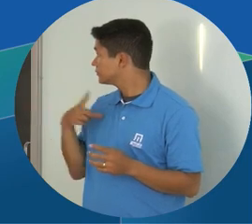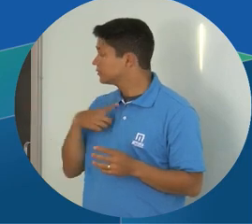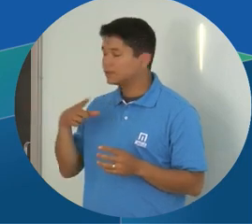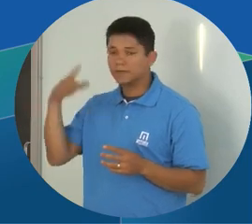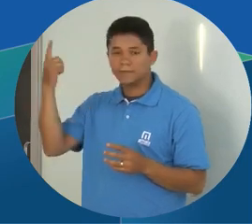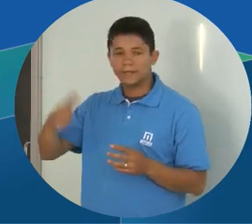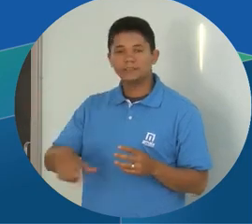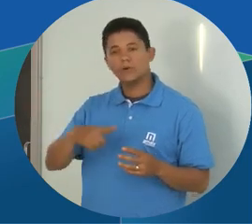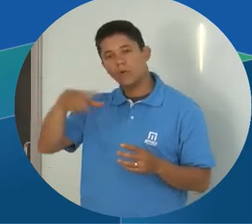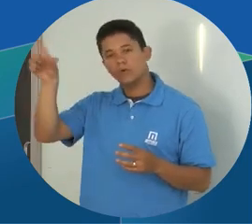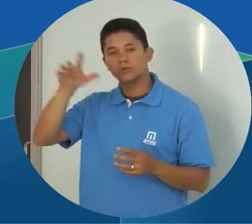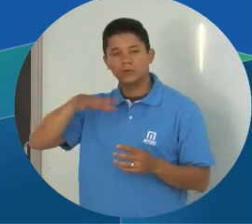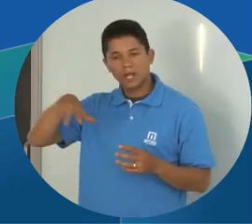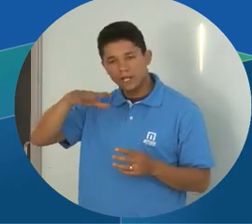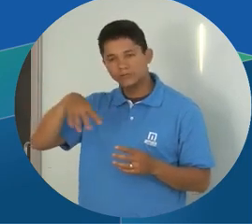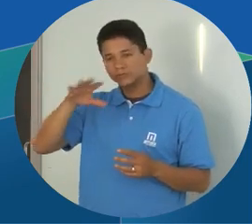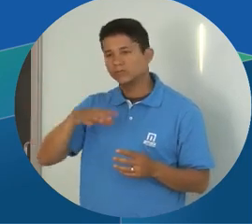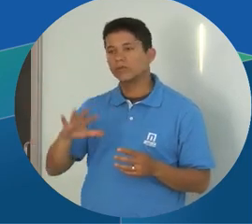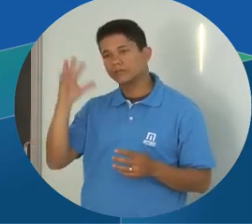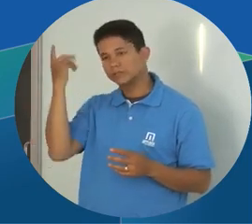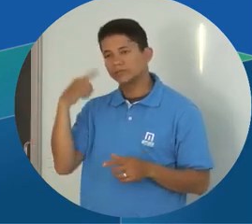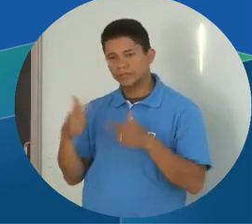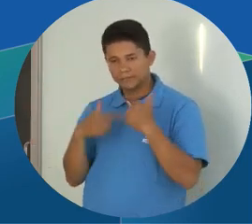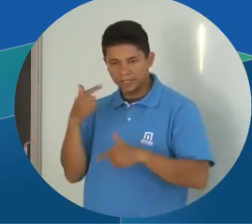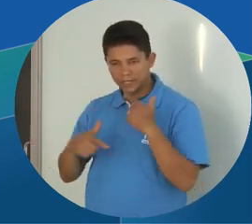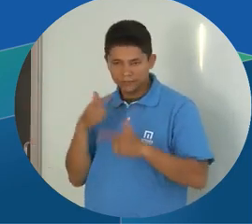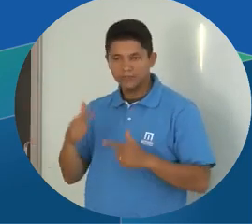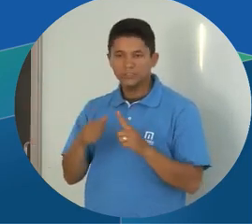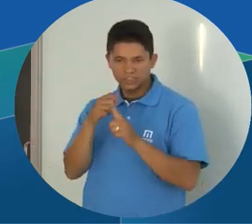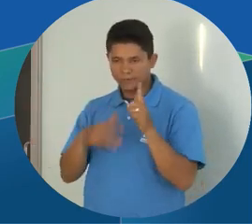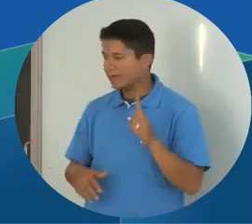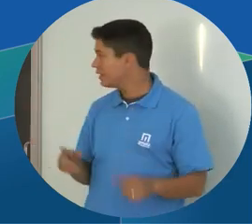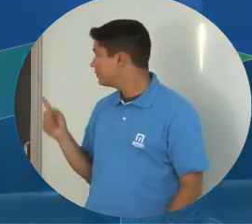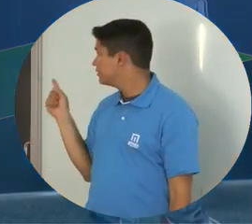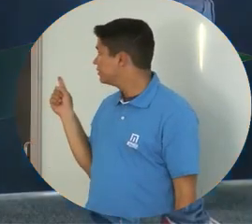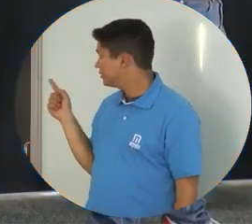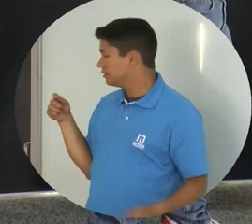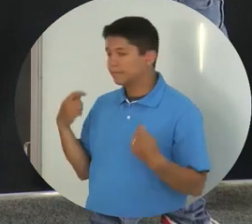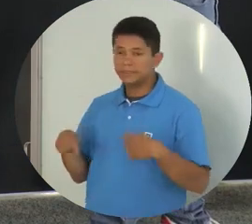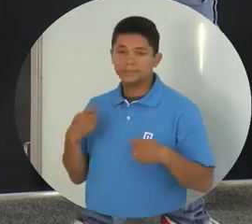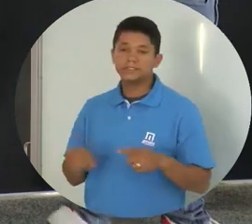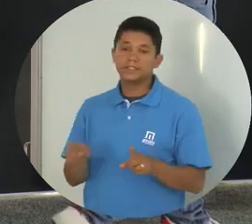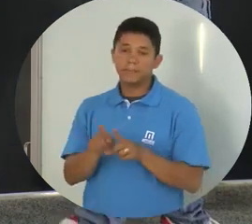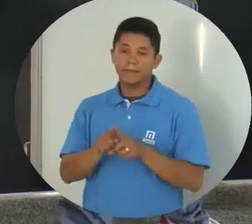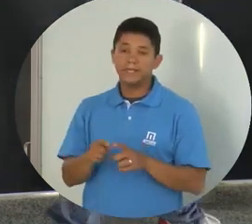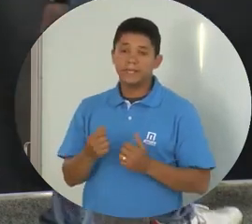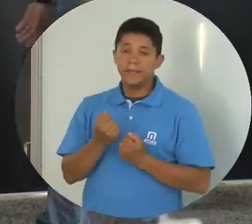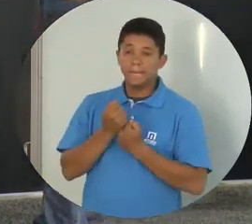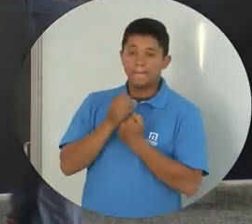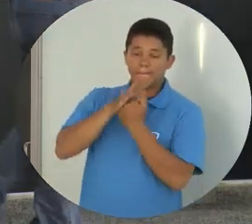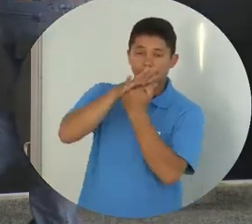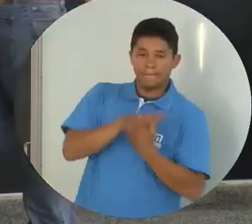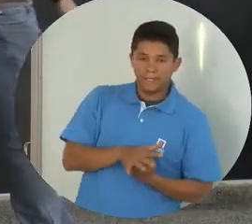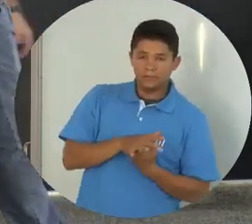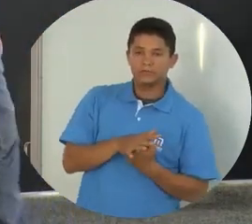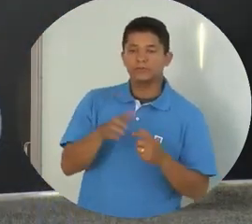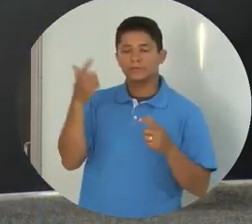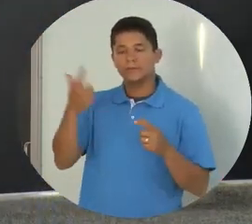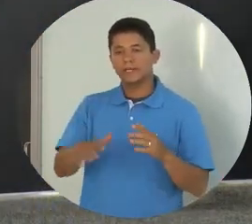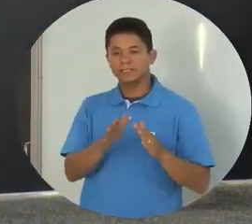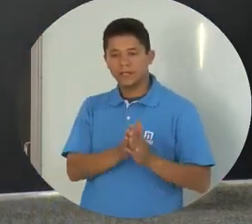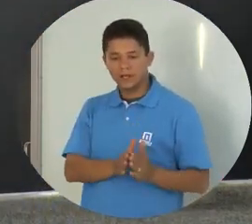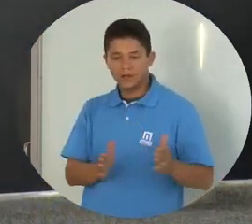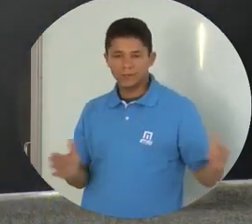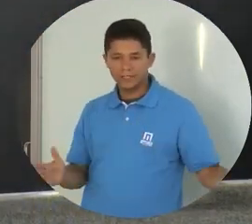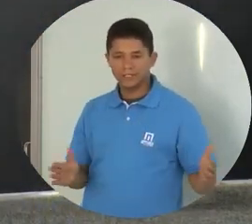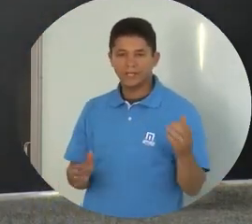outro caso também que nós trabalhamos, em que não só precisou de peso, mas também precisou de aumentar a base para a